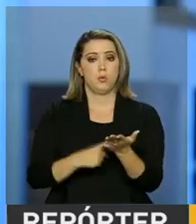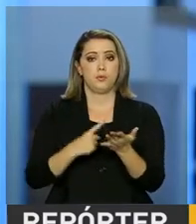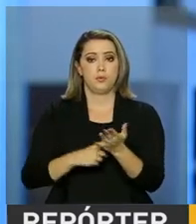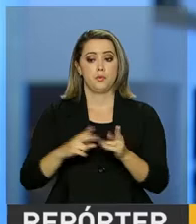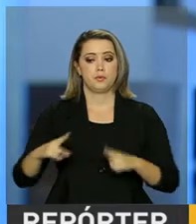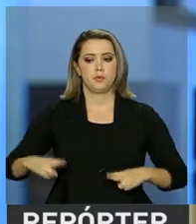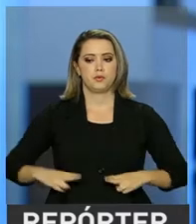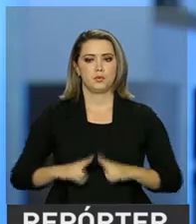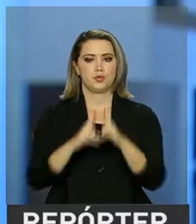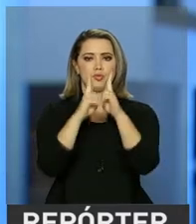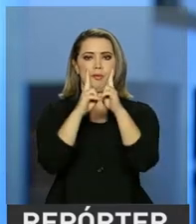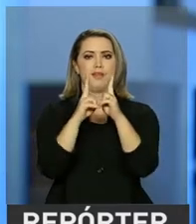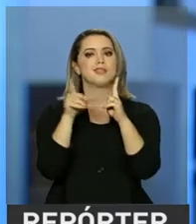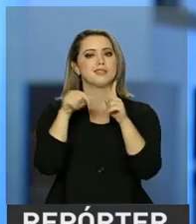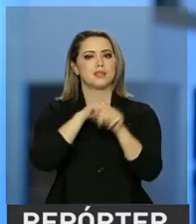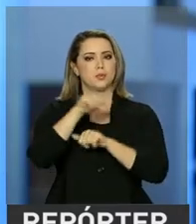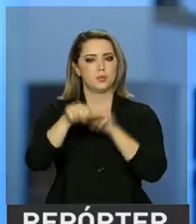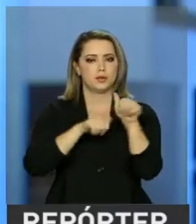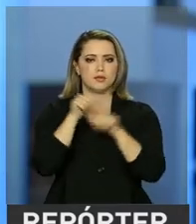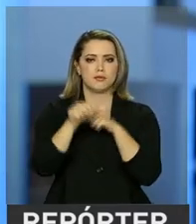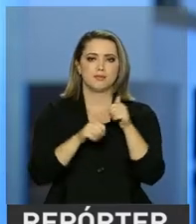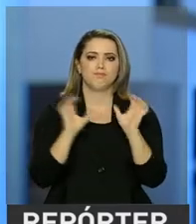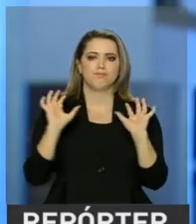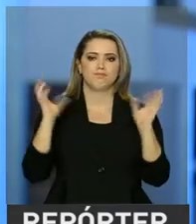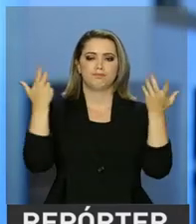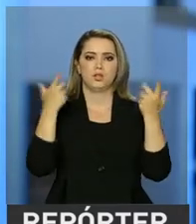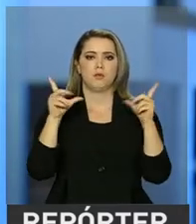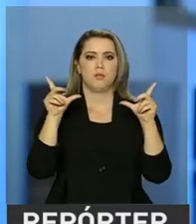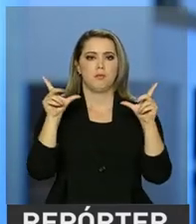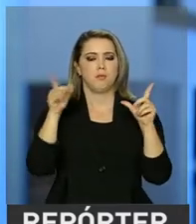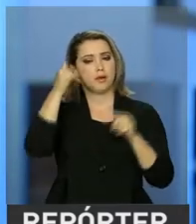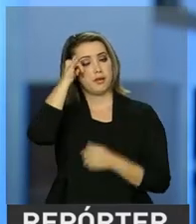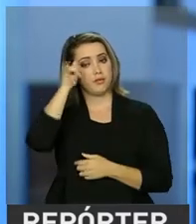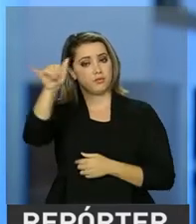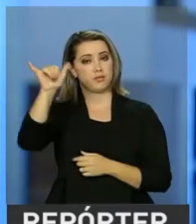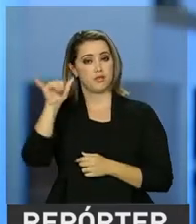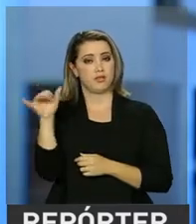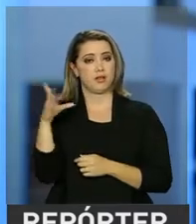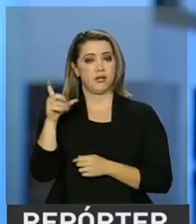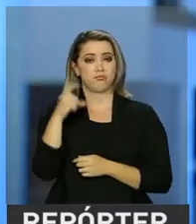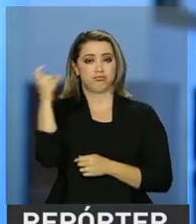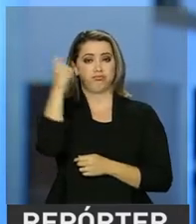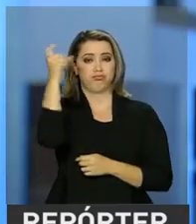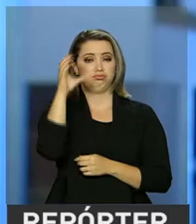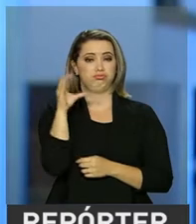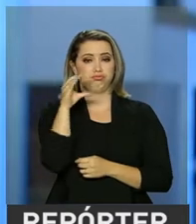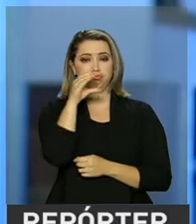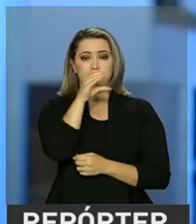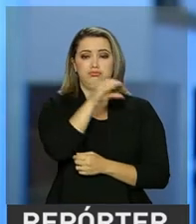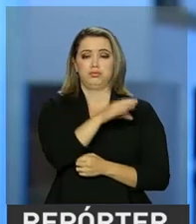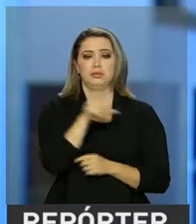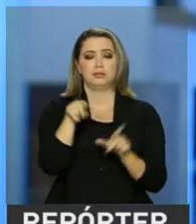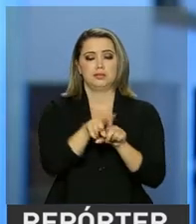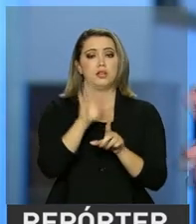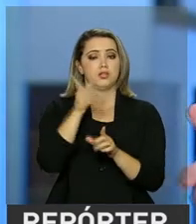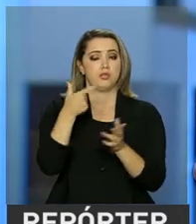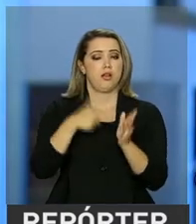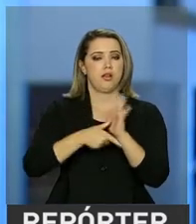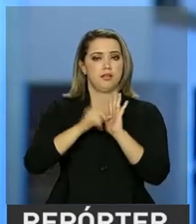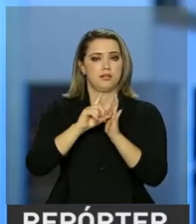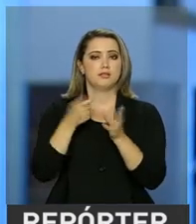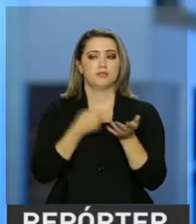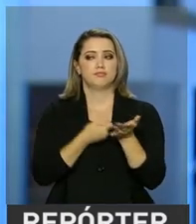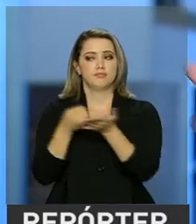que pretende evitar o aumento da temperatura global o acordo já havia sido ratificado pelo brasil e